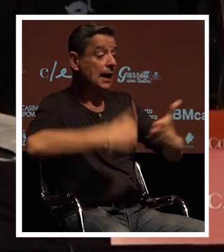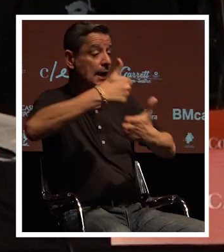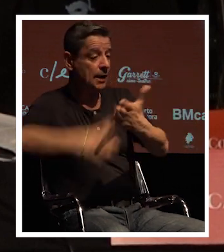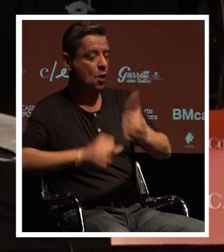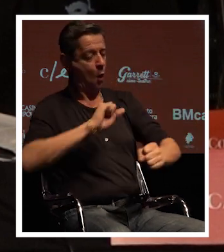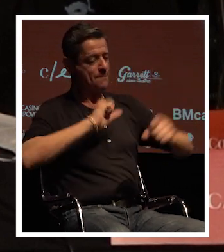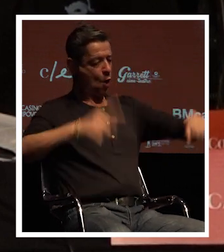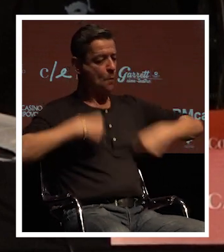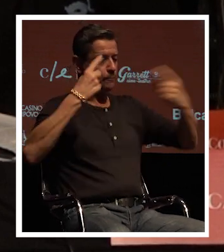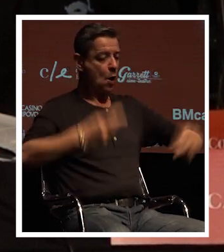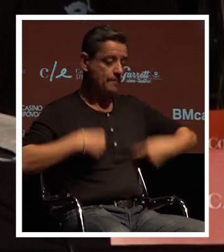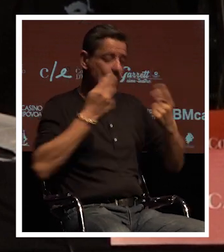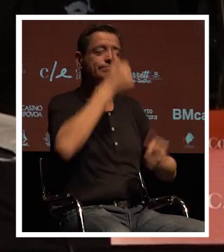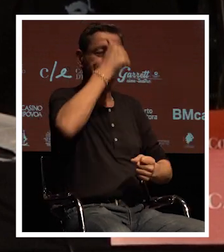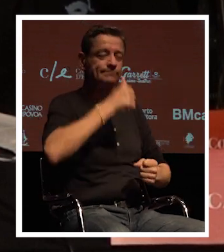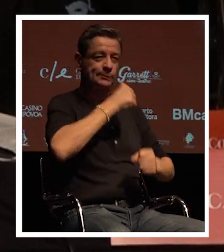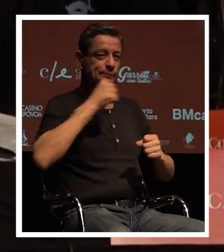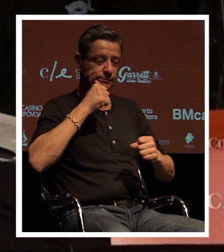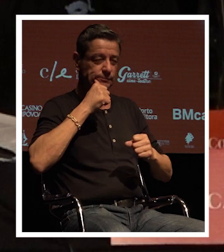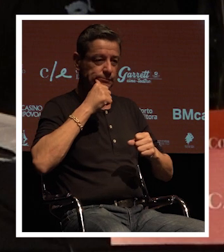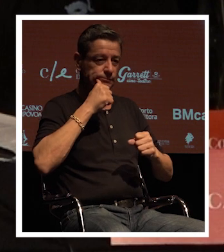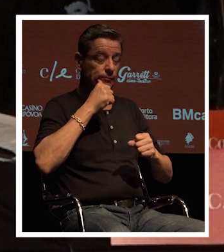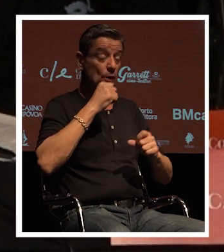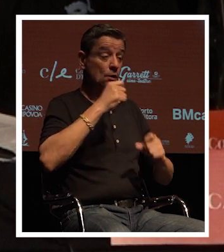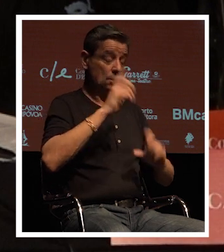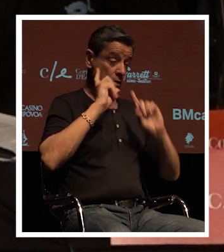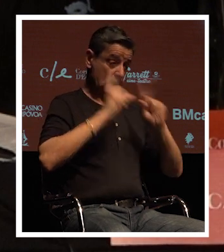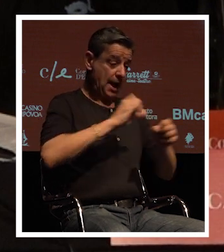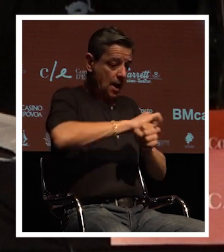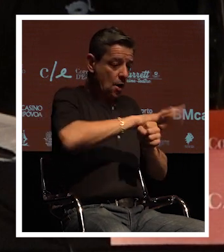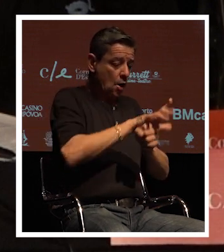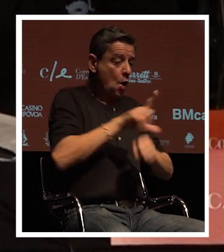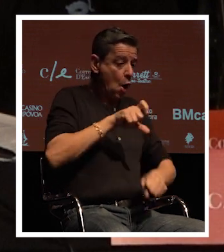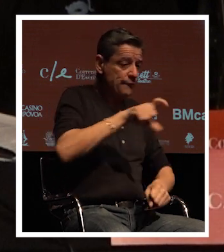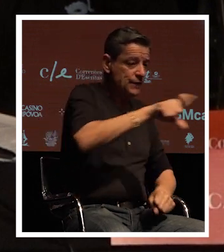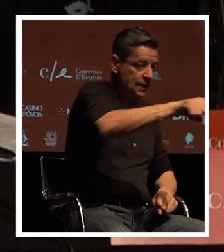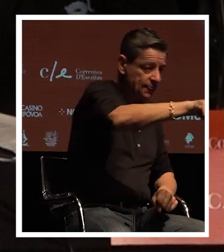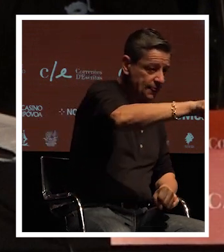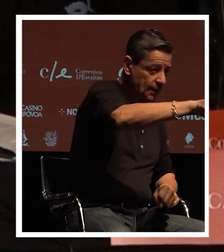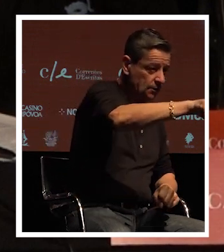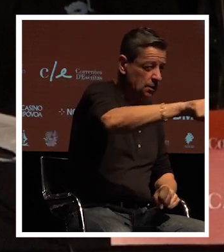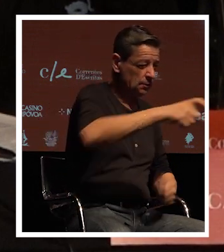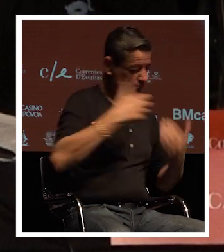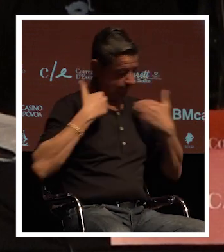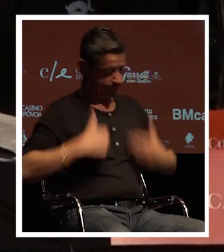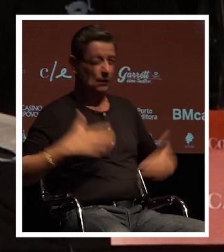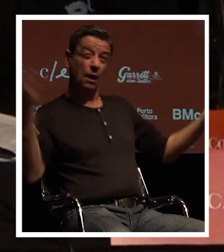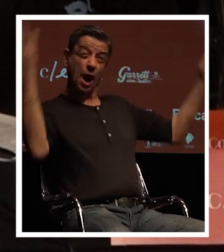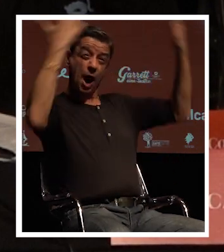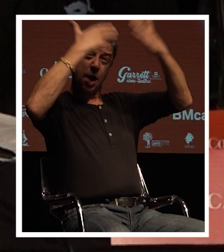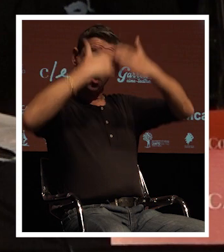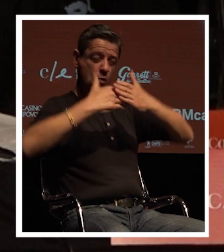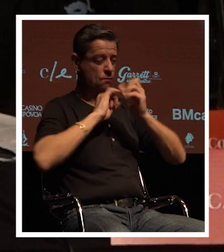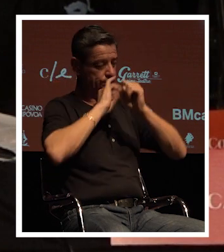ao meu próprio Calvário durante a pandemia publiquei um romance Holandês intitulado o desassossego da noite